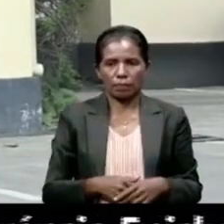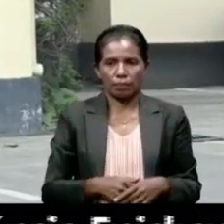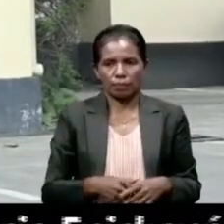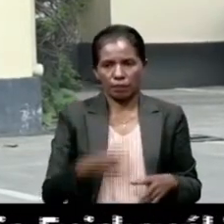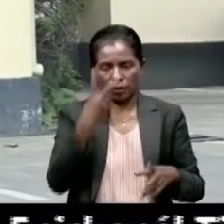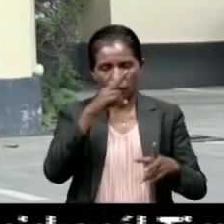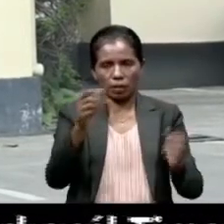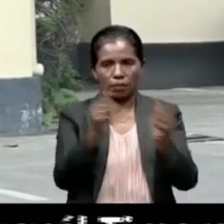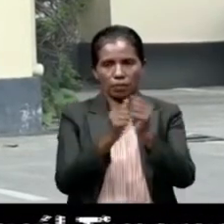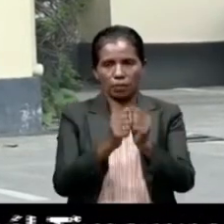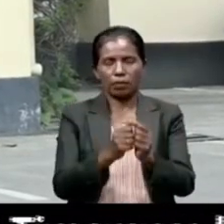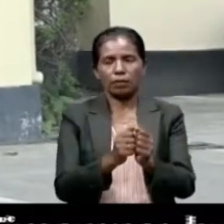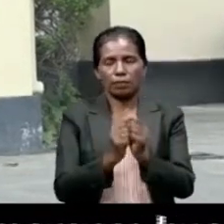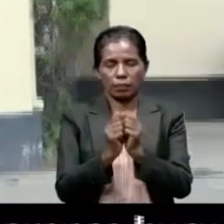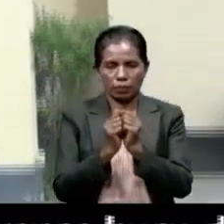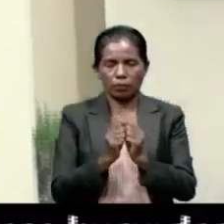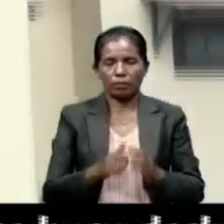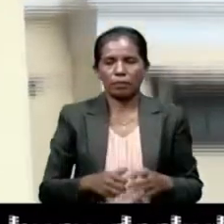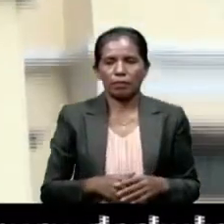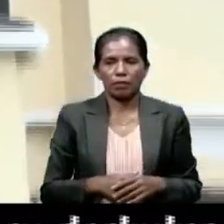tirmai ita kompanyang untuk